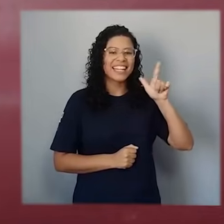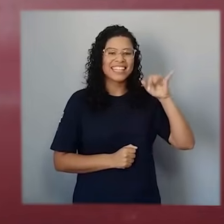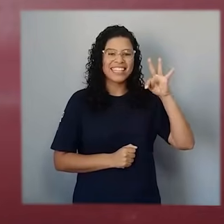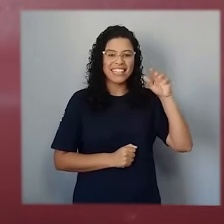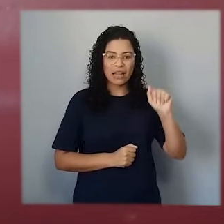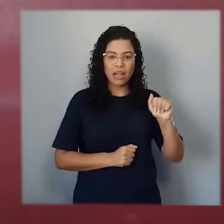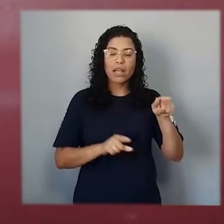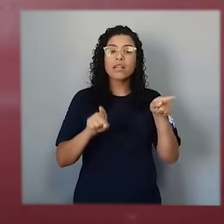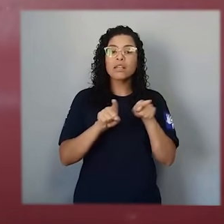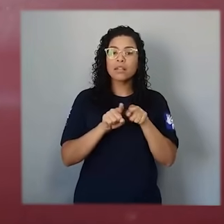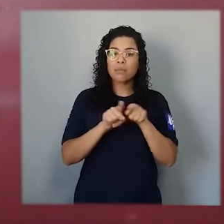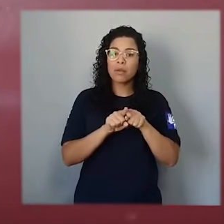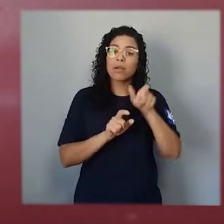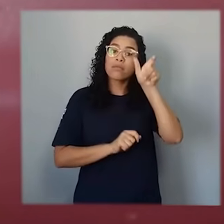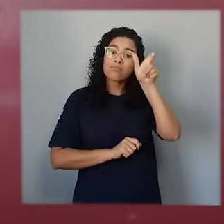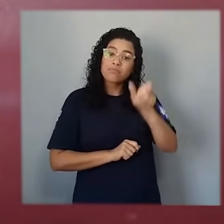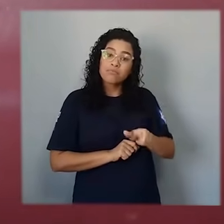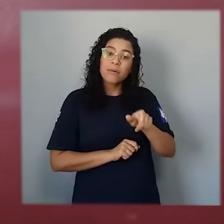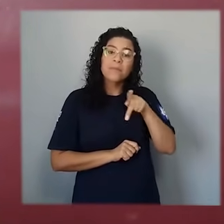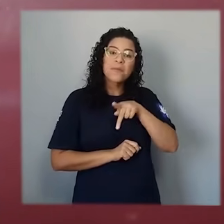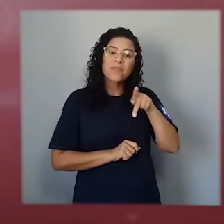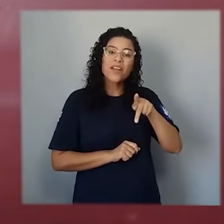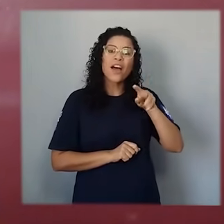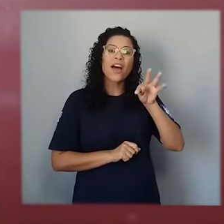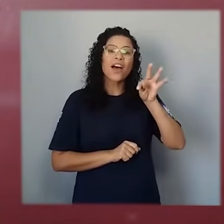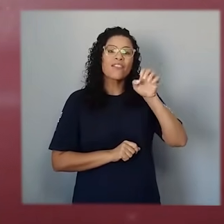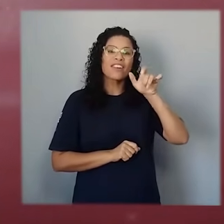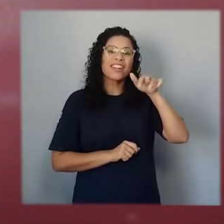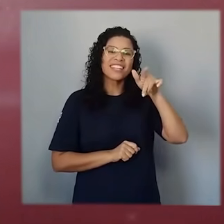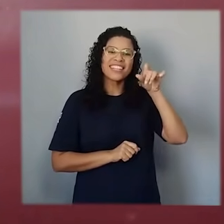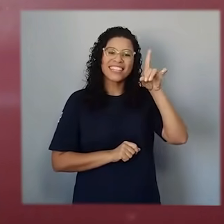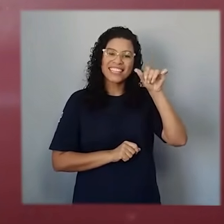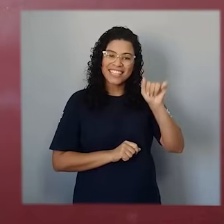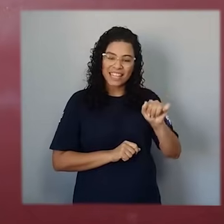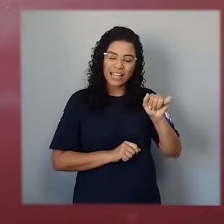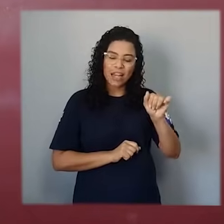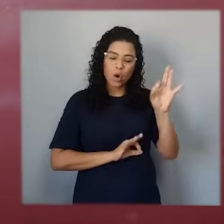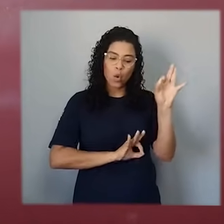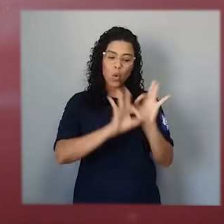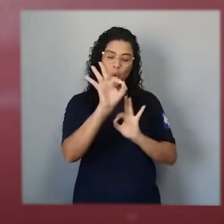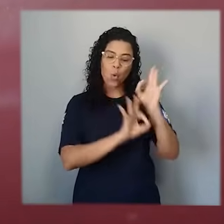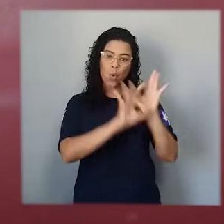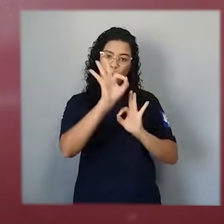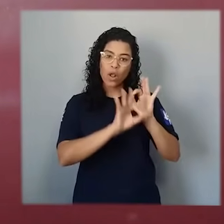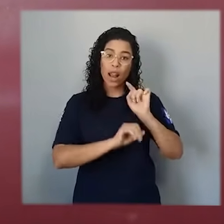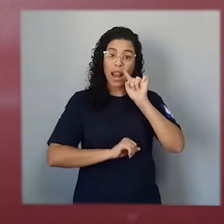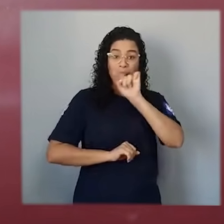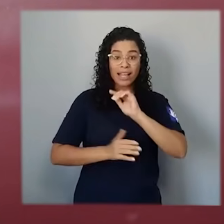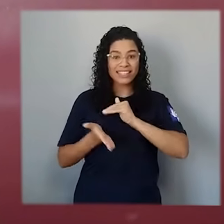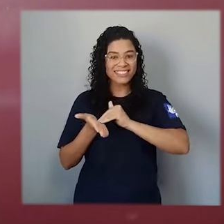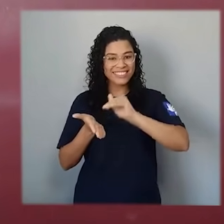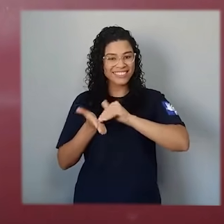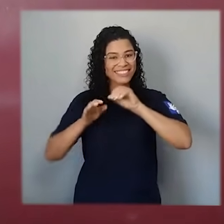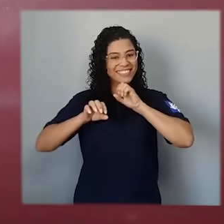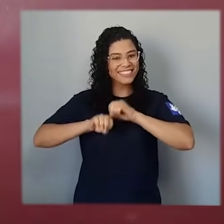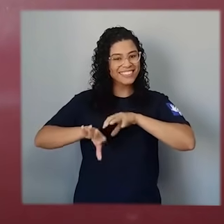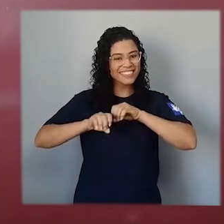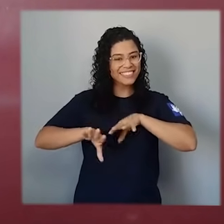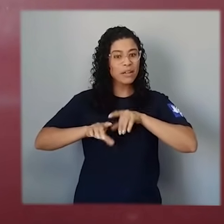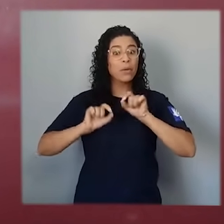e também a professora Fernanda, e nós montamos lá na Secretaria de Educação